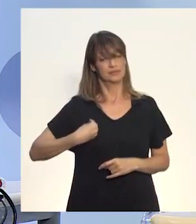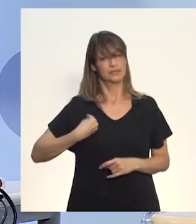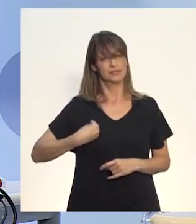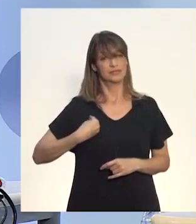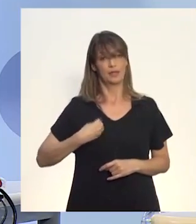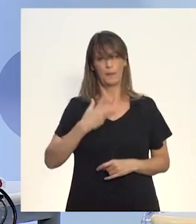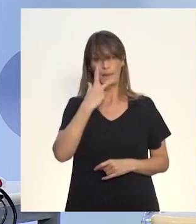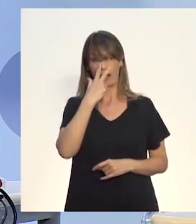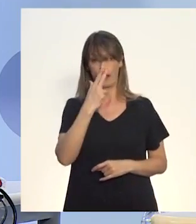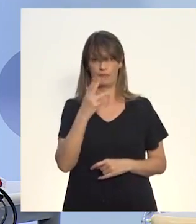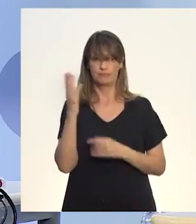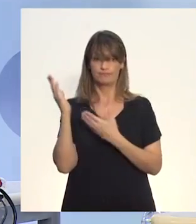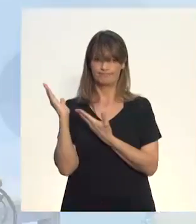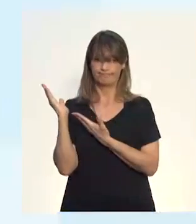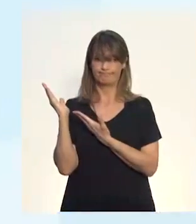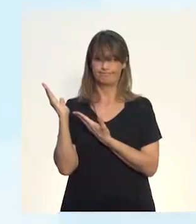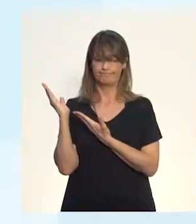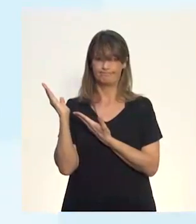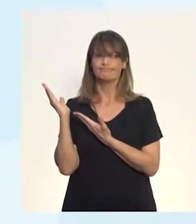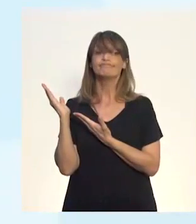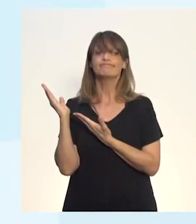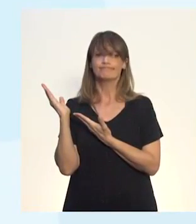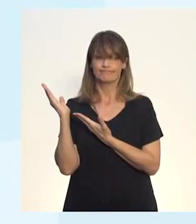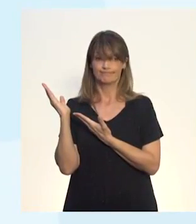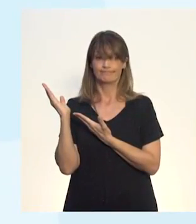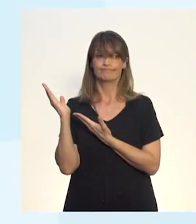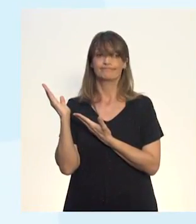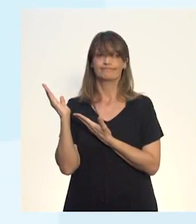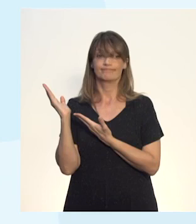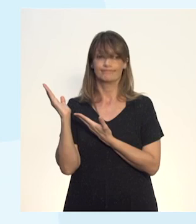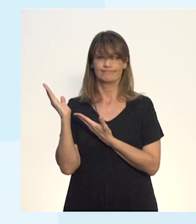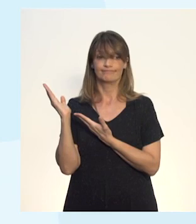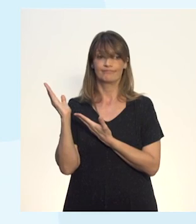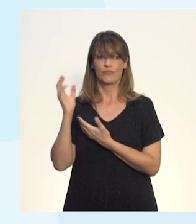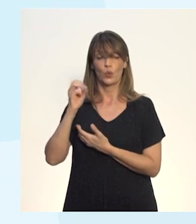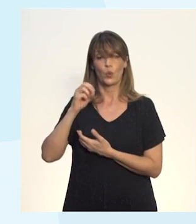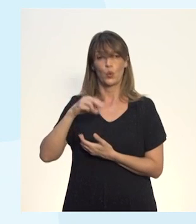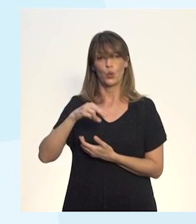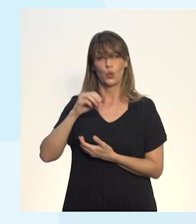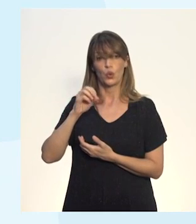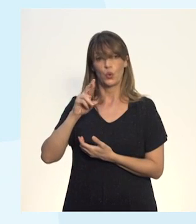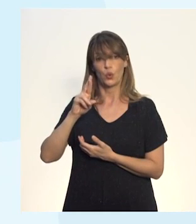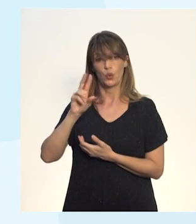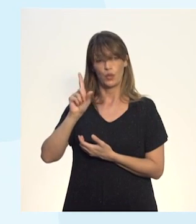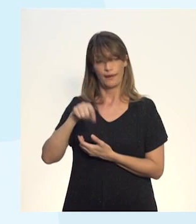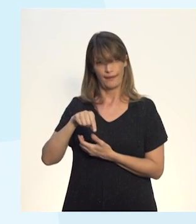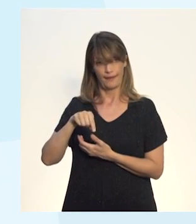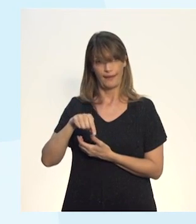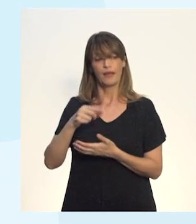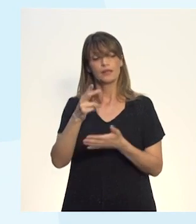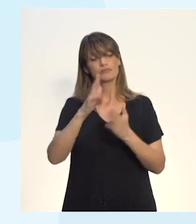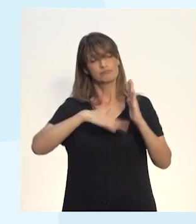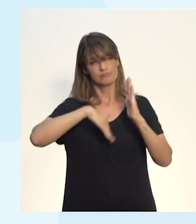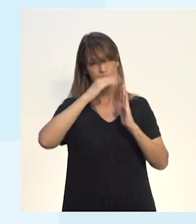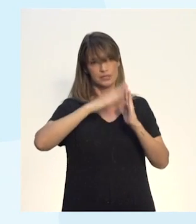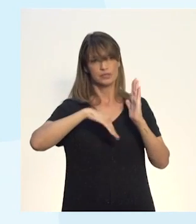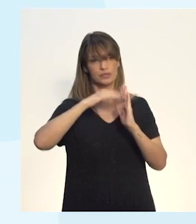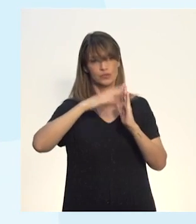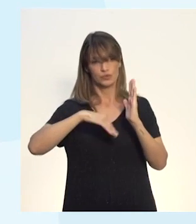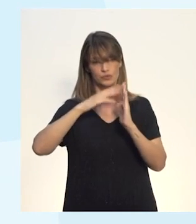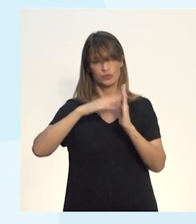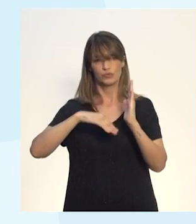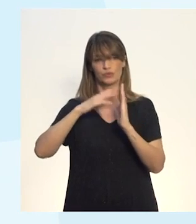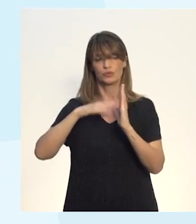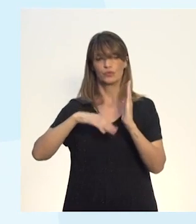essa daí, olha, representada por Honoré Daumier, em 1862, nessa obra que se chama O Vagão